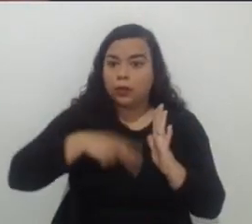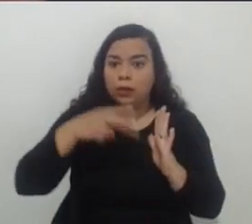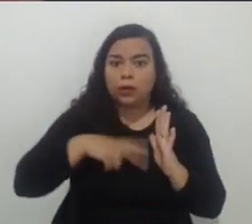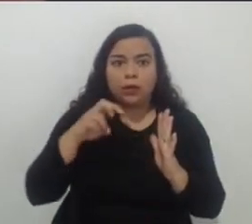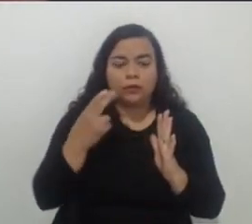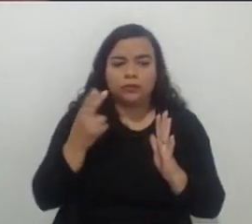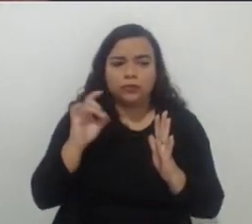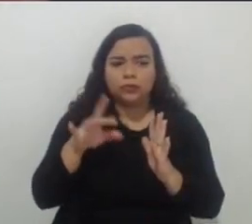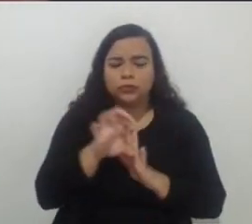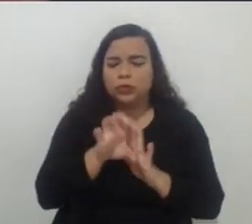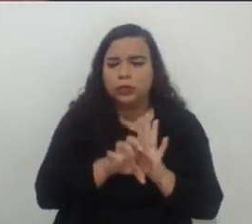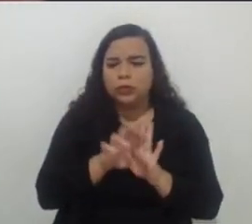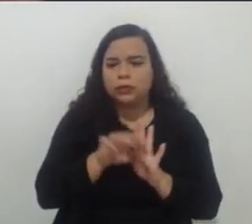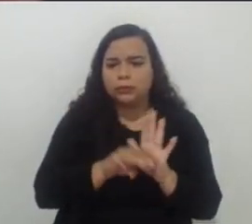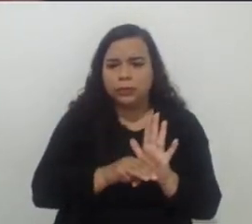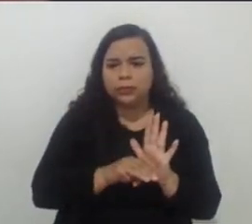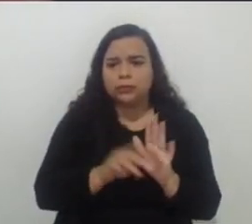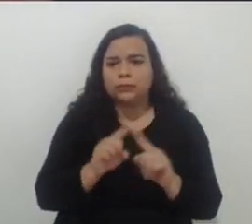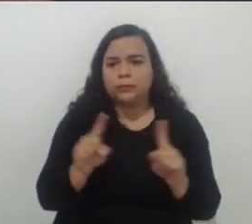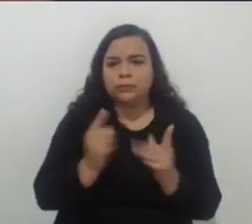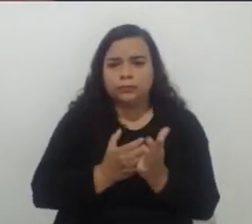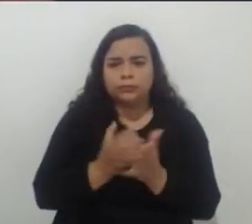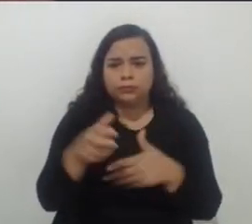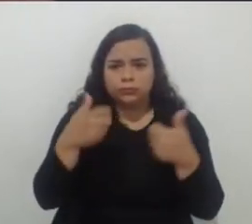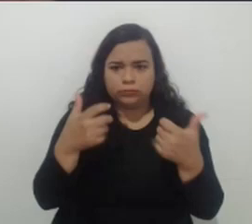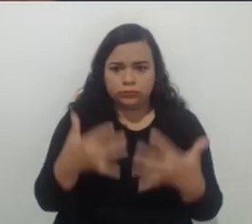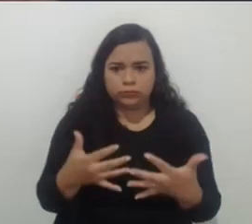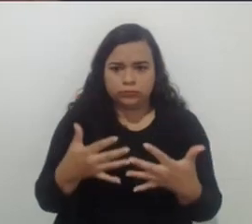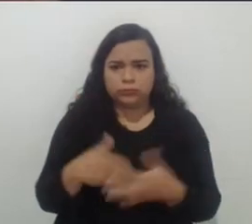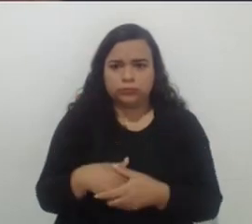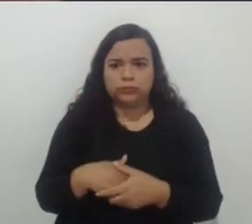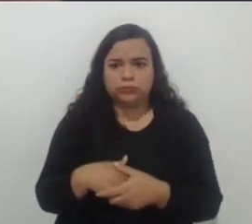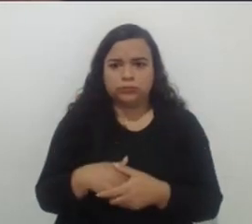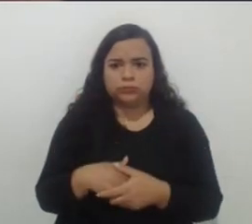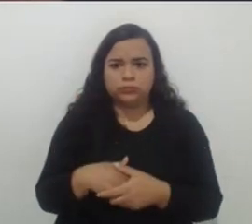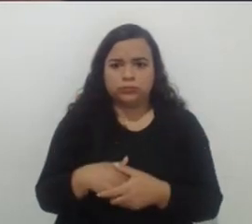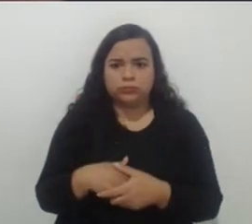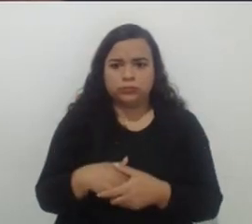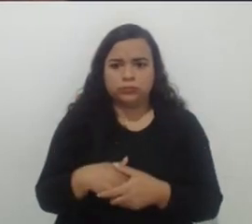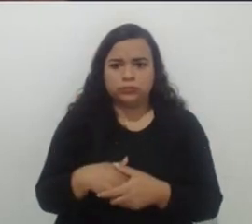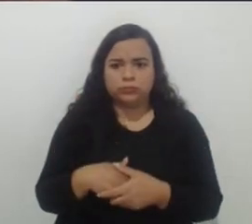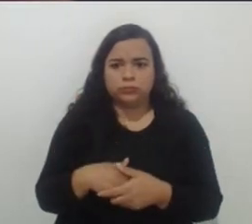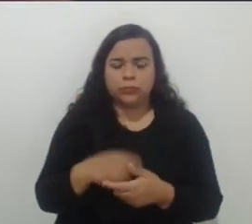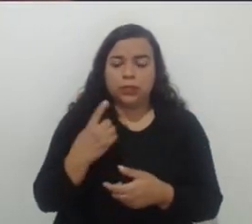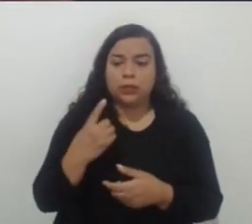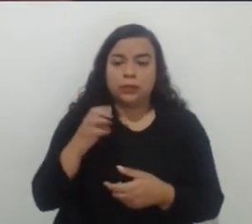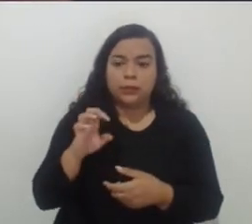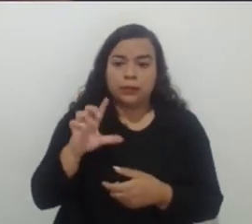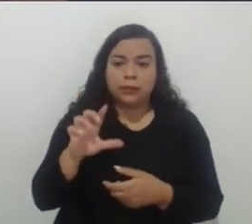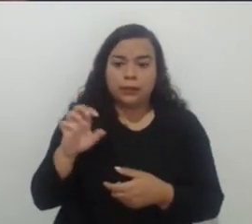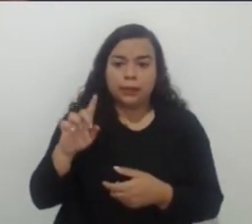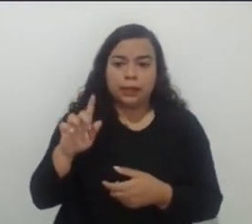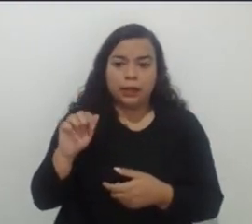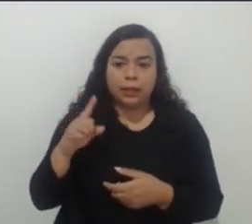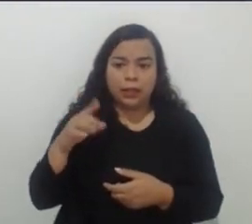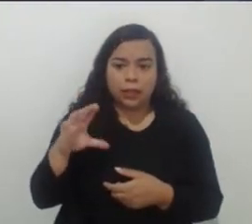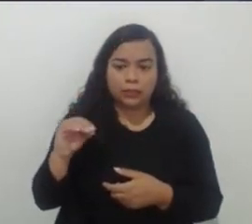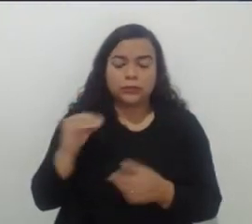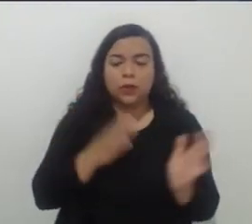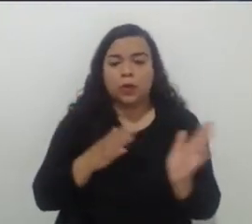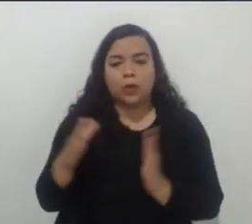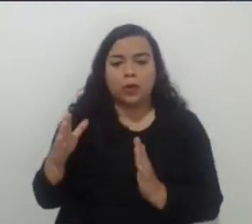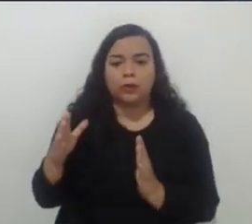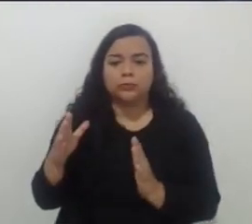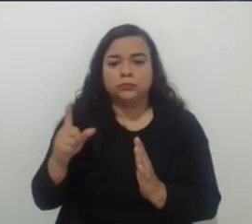mas inicialmente eu digo pela denegação da ordem. Digo na ementa constitucional e administrativo, mandado